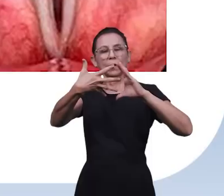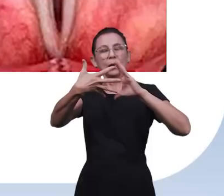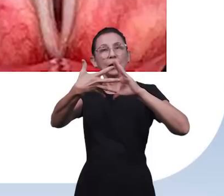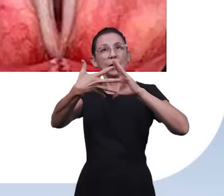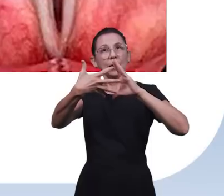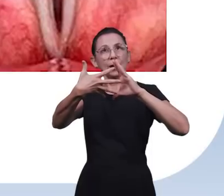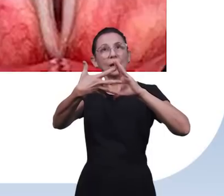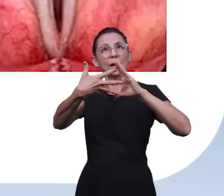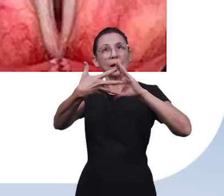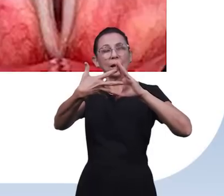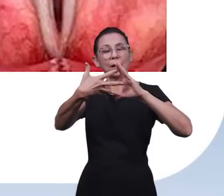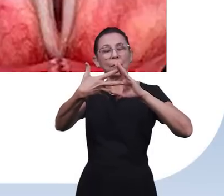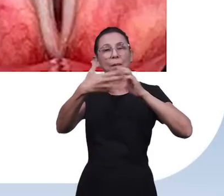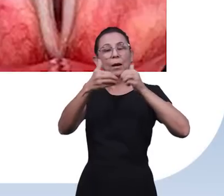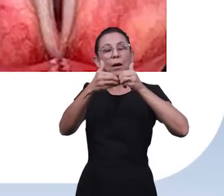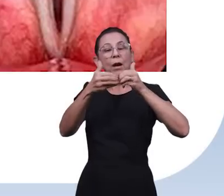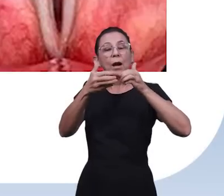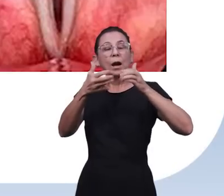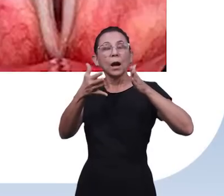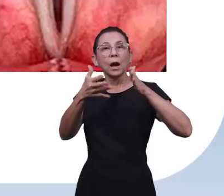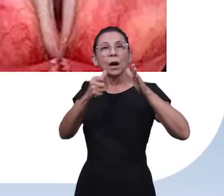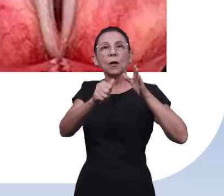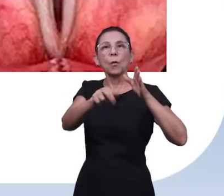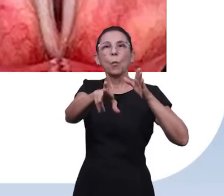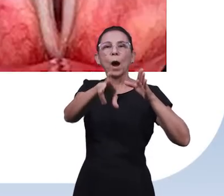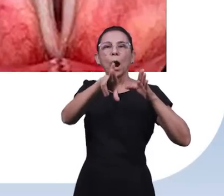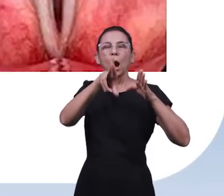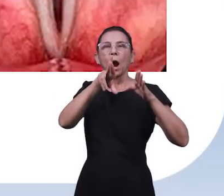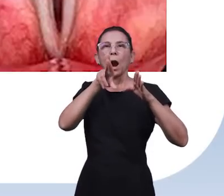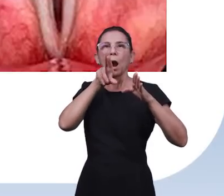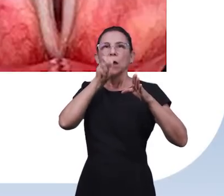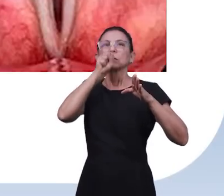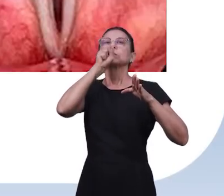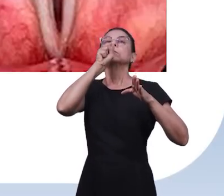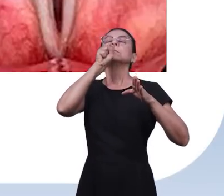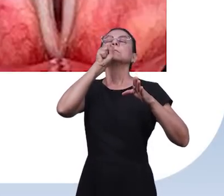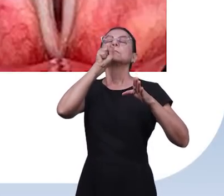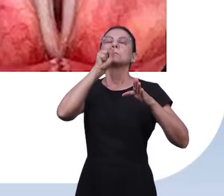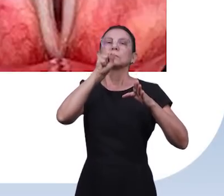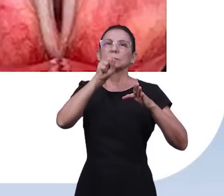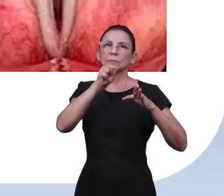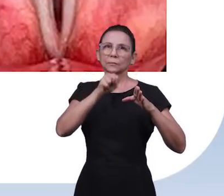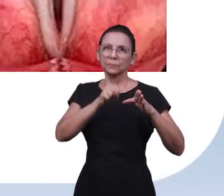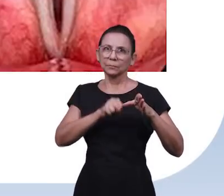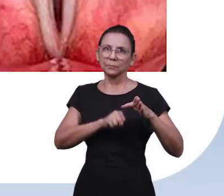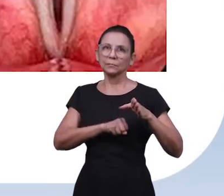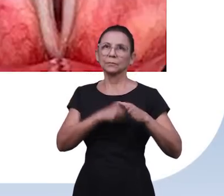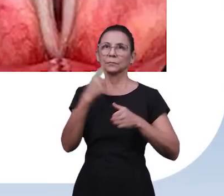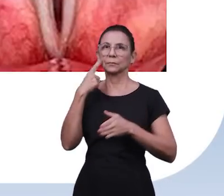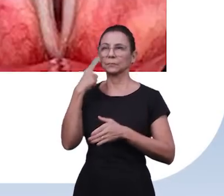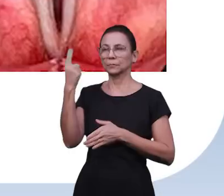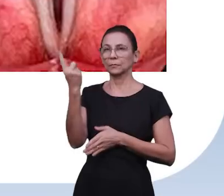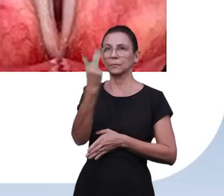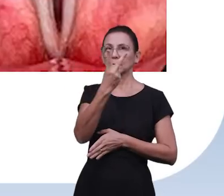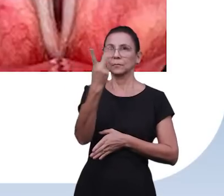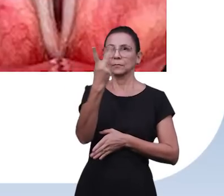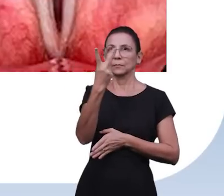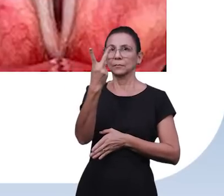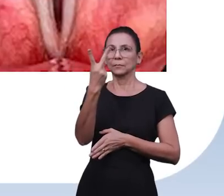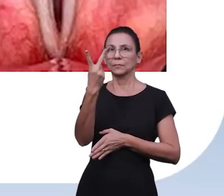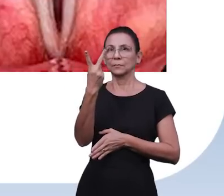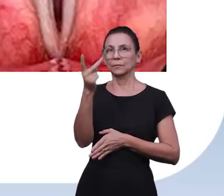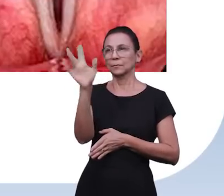é porque o ar está entrando, eu estou inspirando. Então, nessas duas primeiras imagens, nós temos um movimento